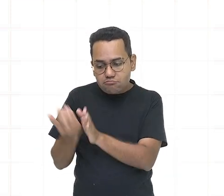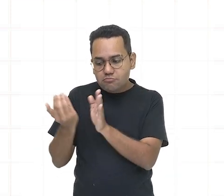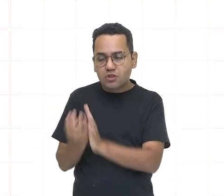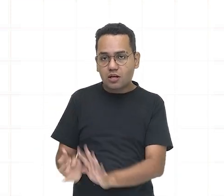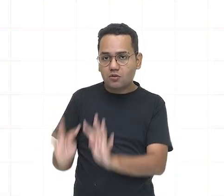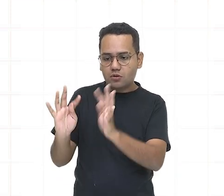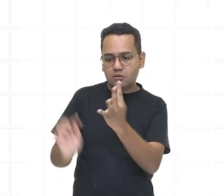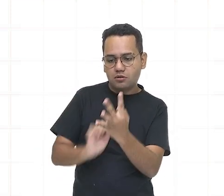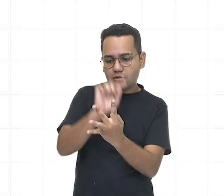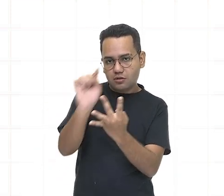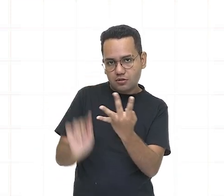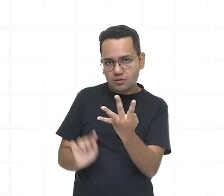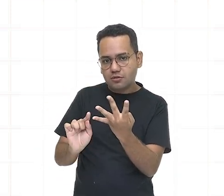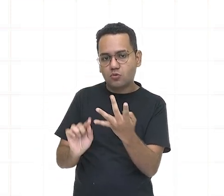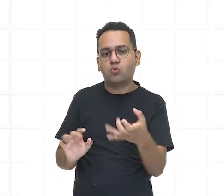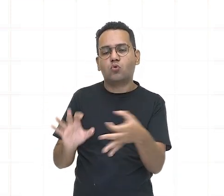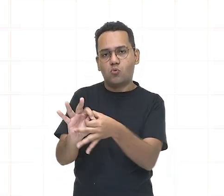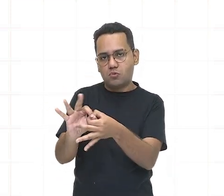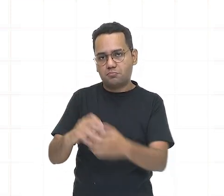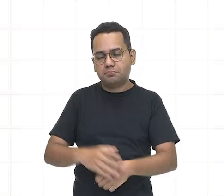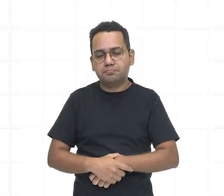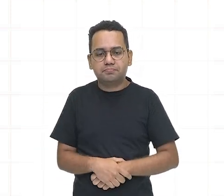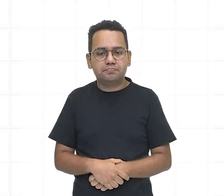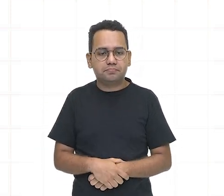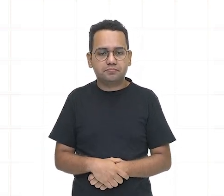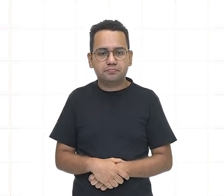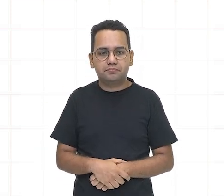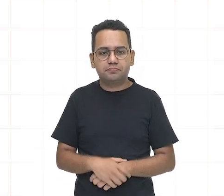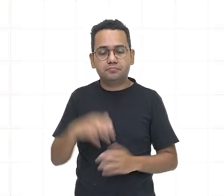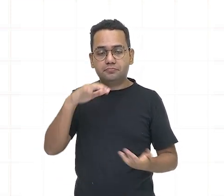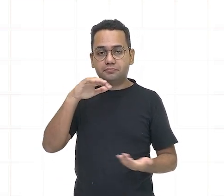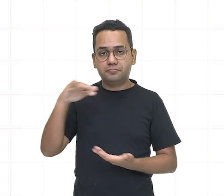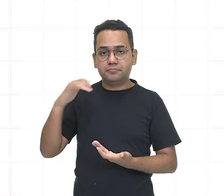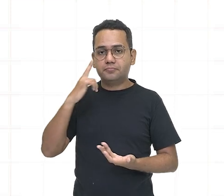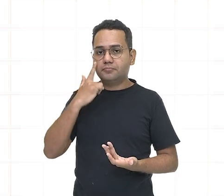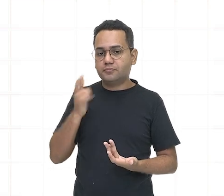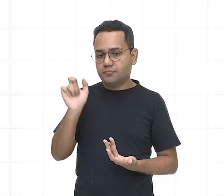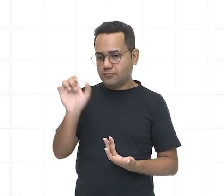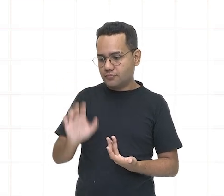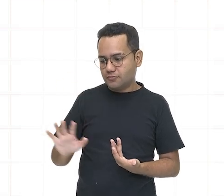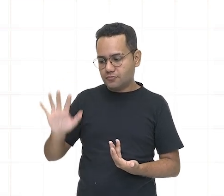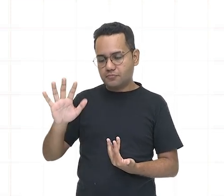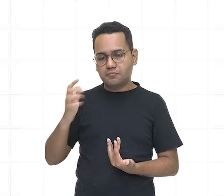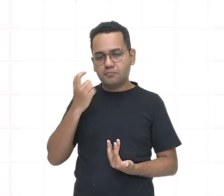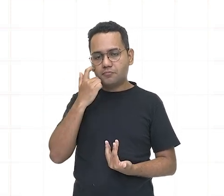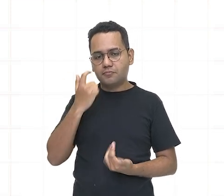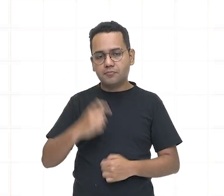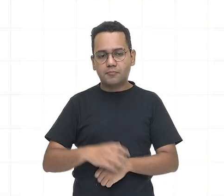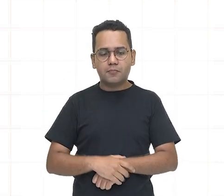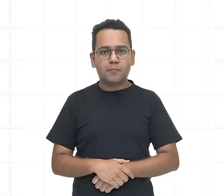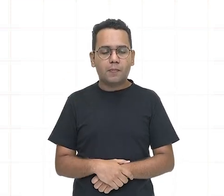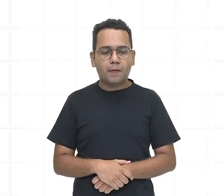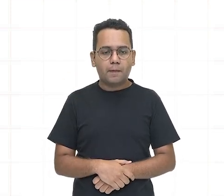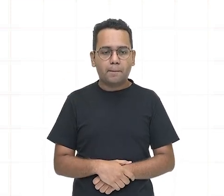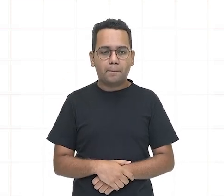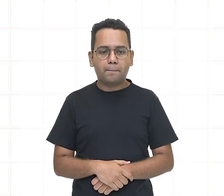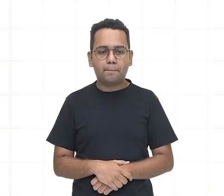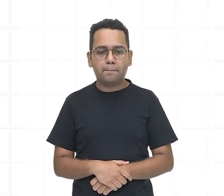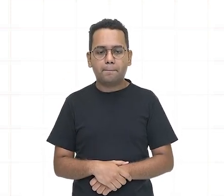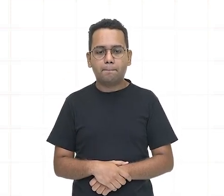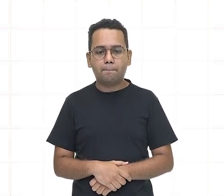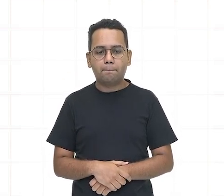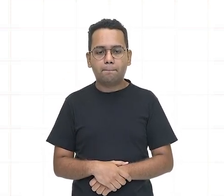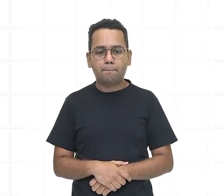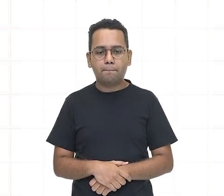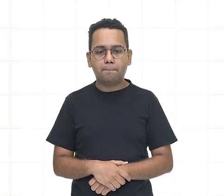englobando esses países asiáticos. E através deste mapa a gente pode, né, verificar aí, né, analisar melhor